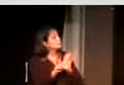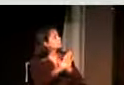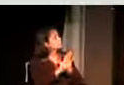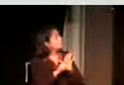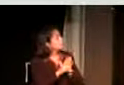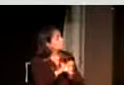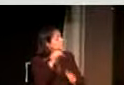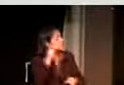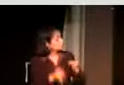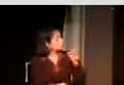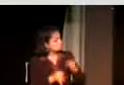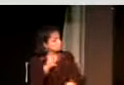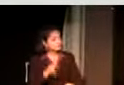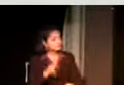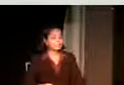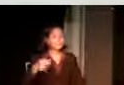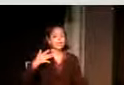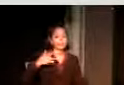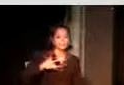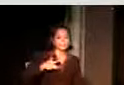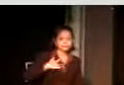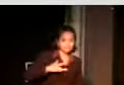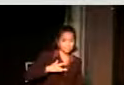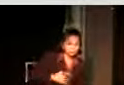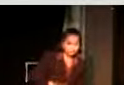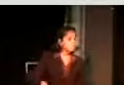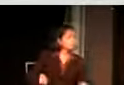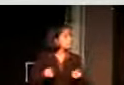favor a justiça